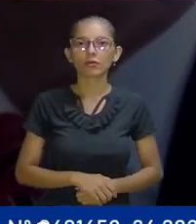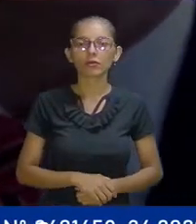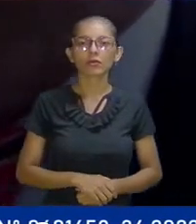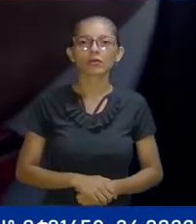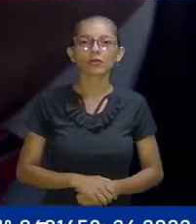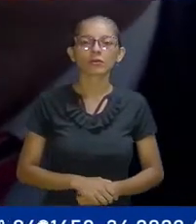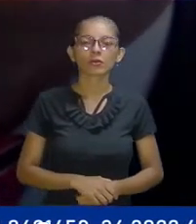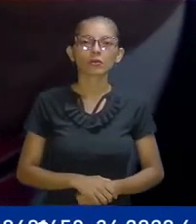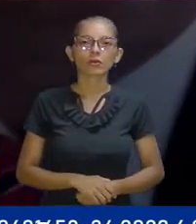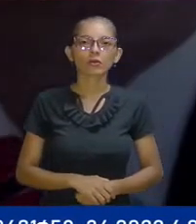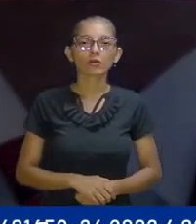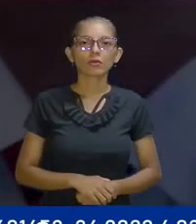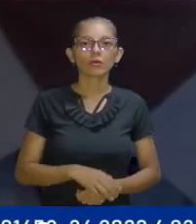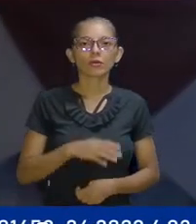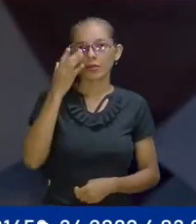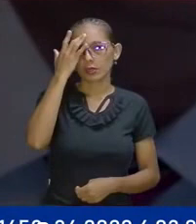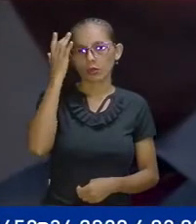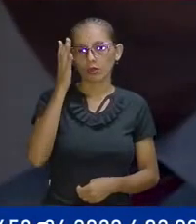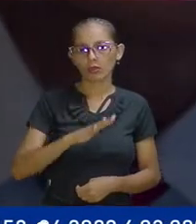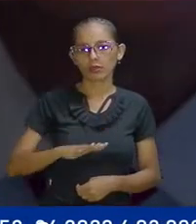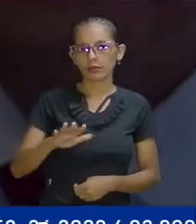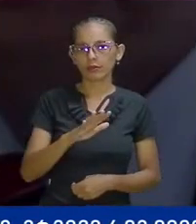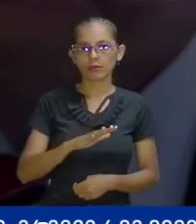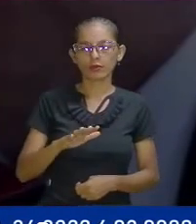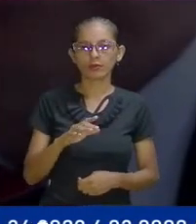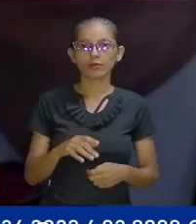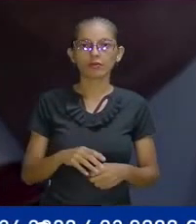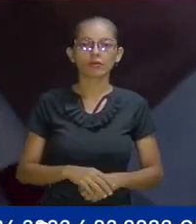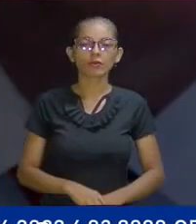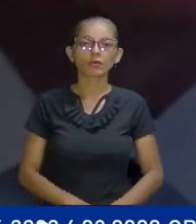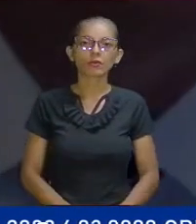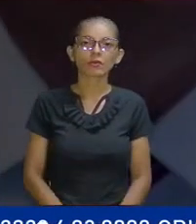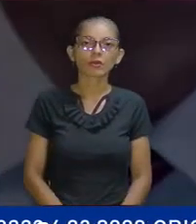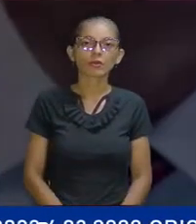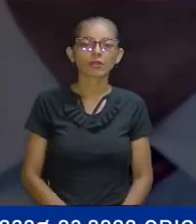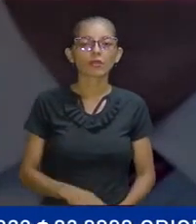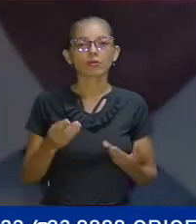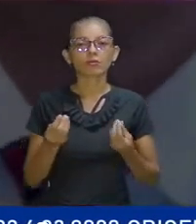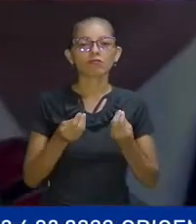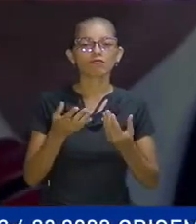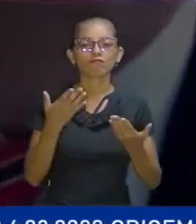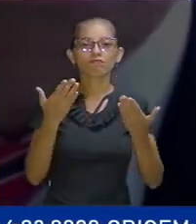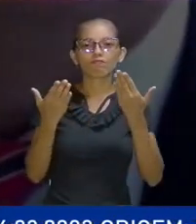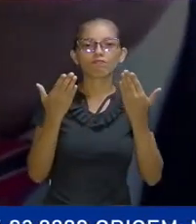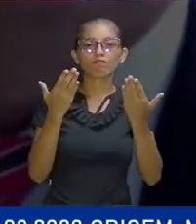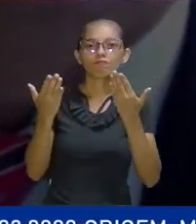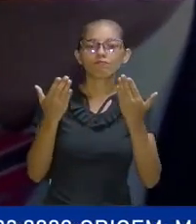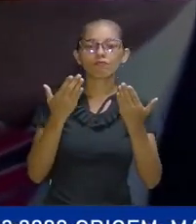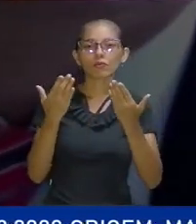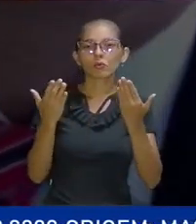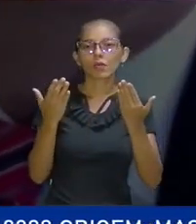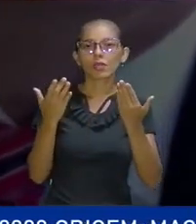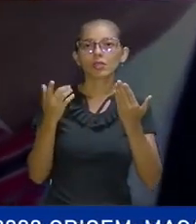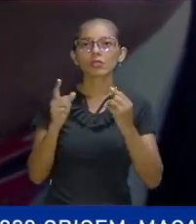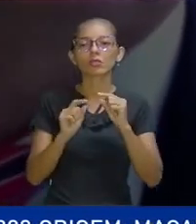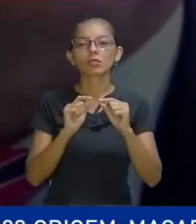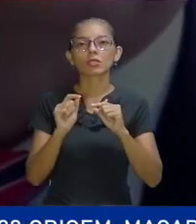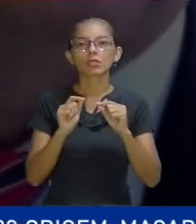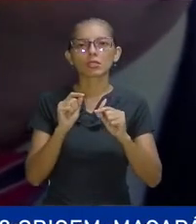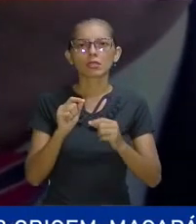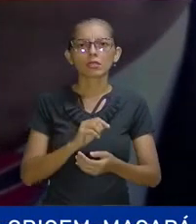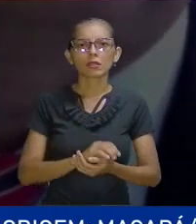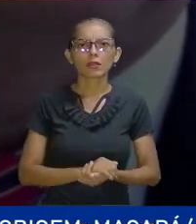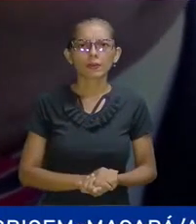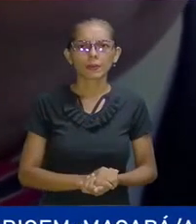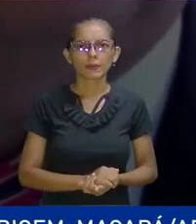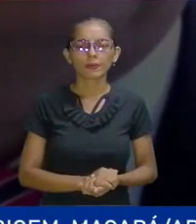Para Vossa Excelência ter uma ideia, assim, apenas como parâmetro e título comparativo, o